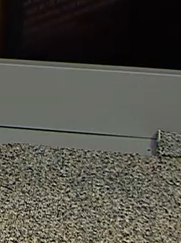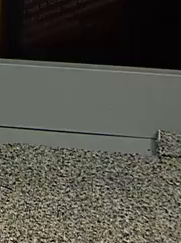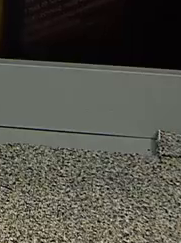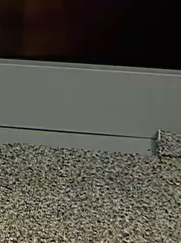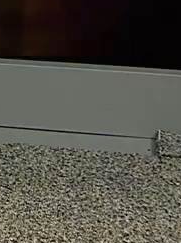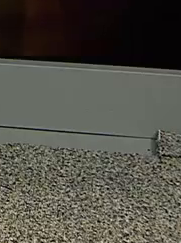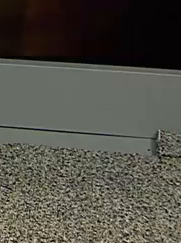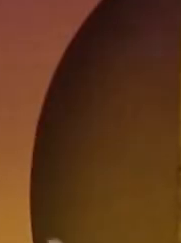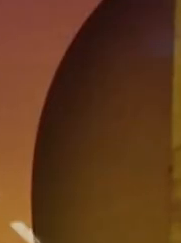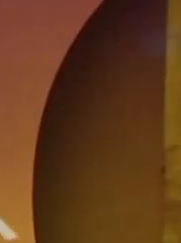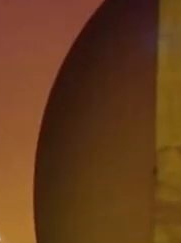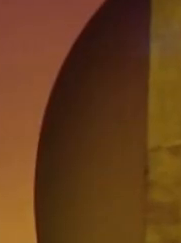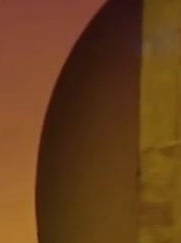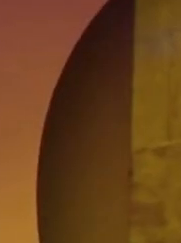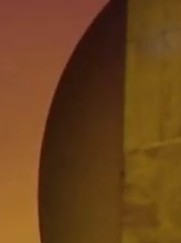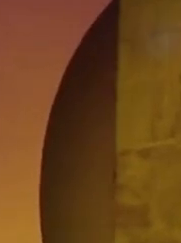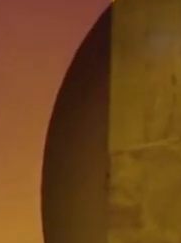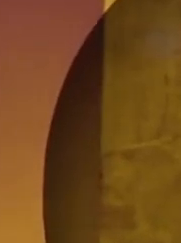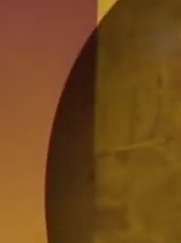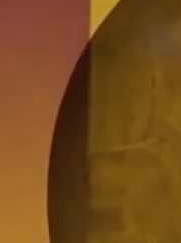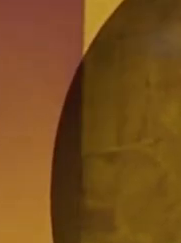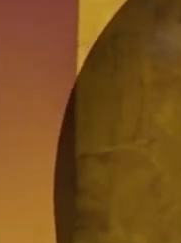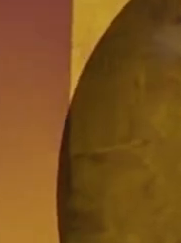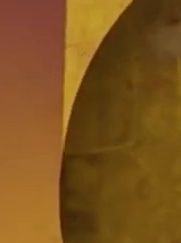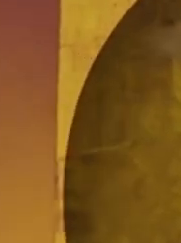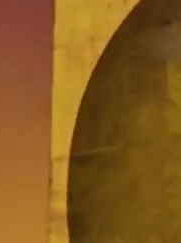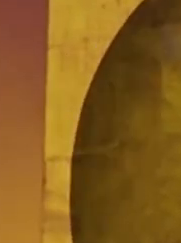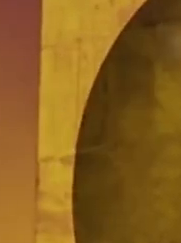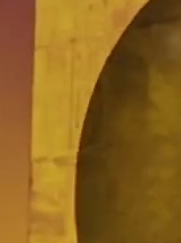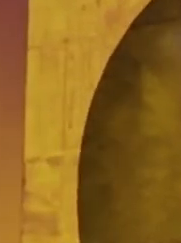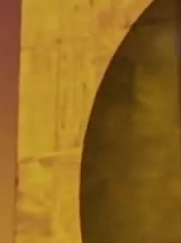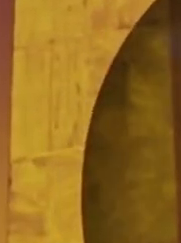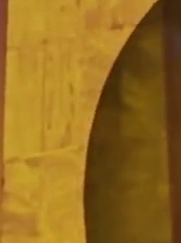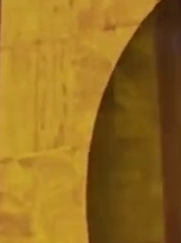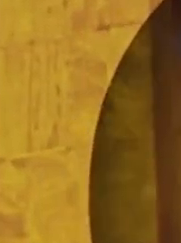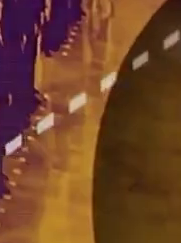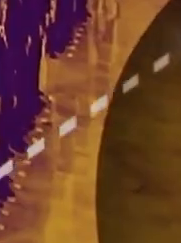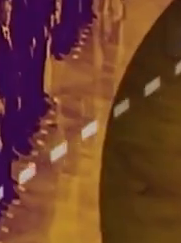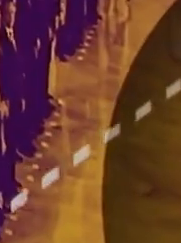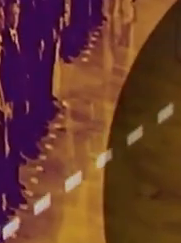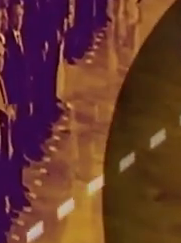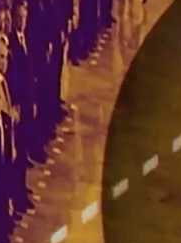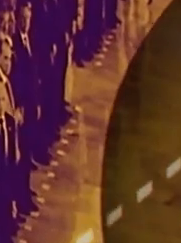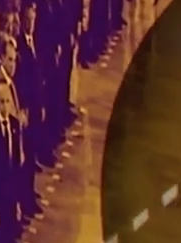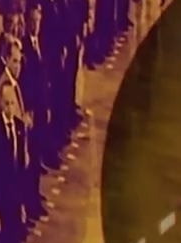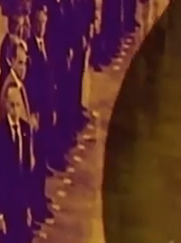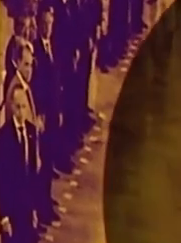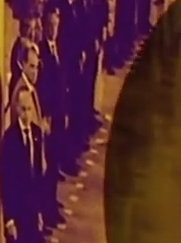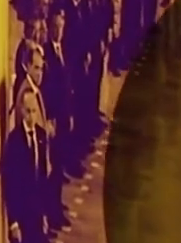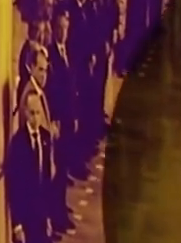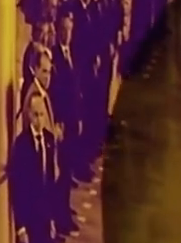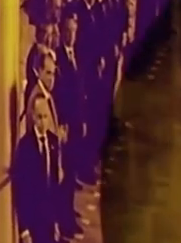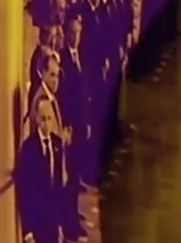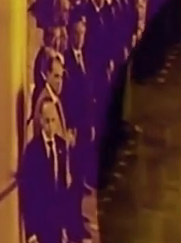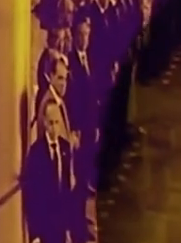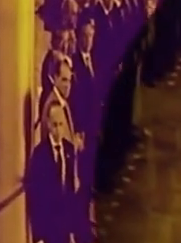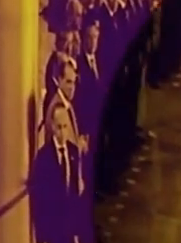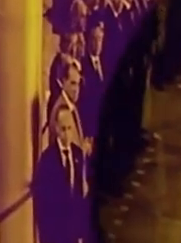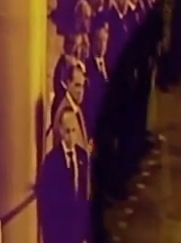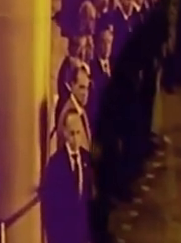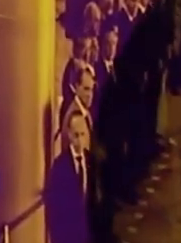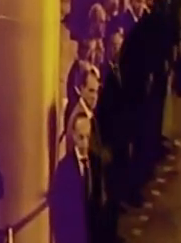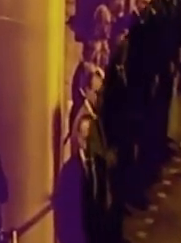gás no Brasil. Temer lembrou que o Brasil inspira renovada confiança onde o investidor se sente seguro e